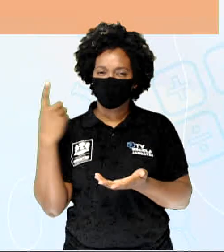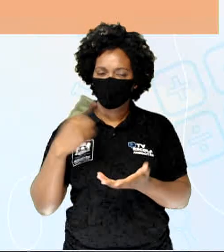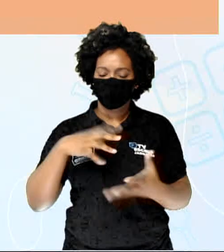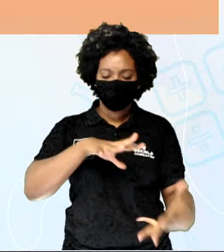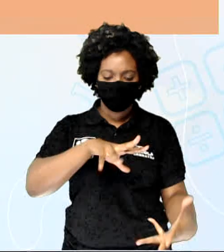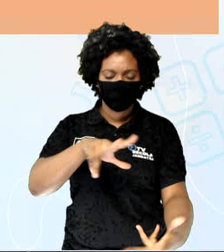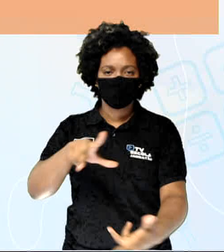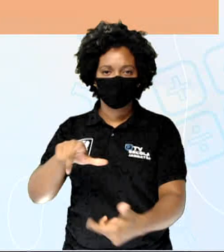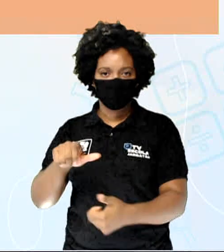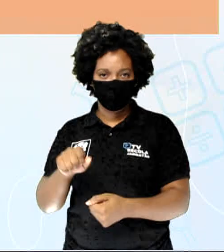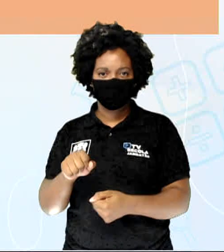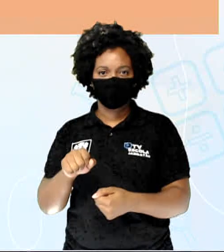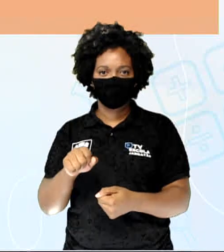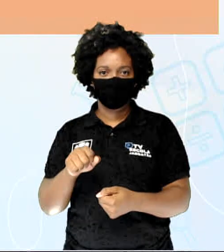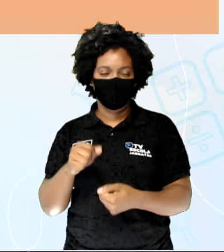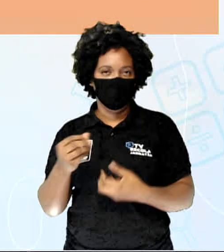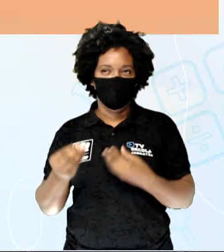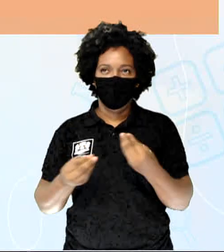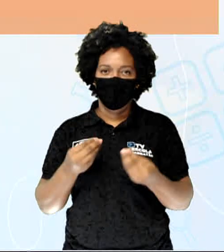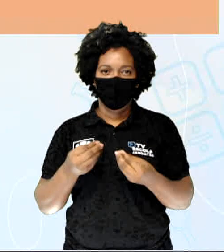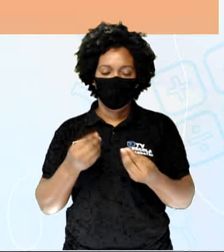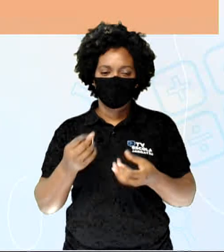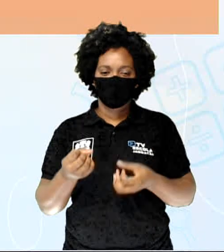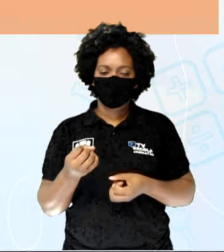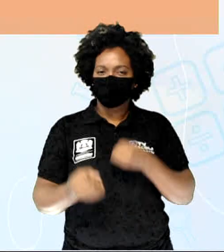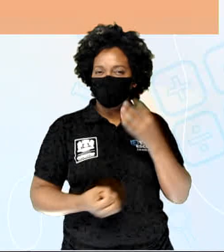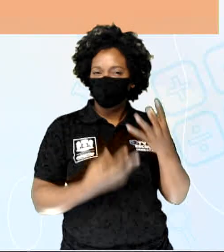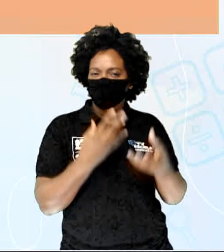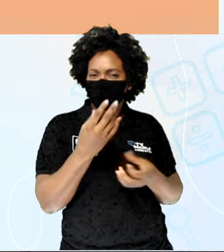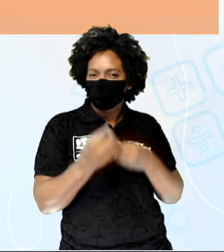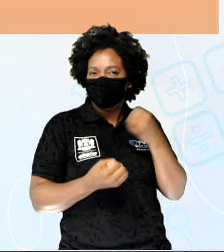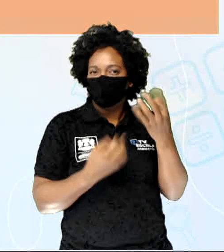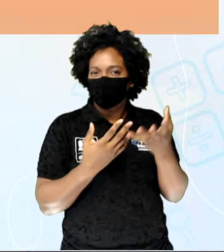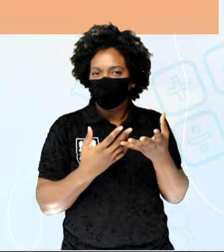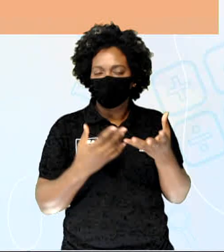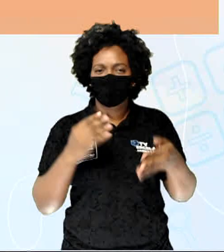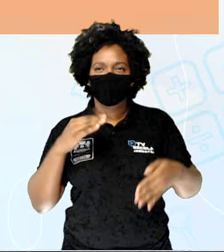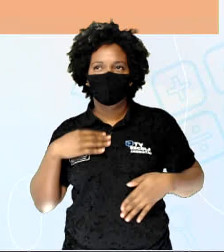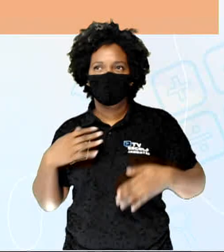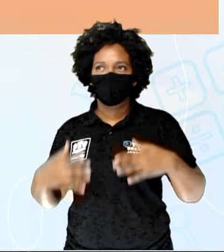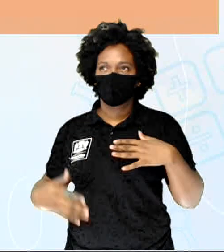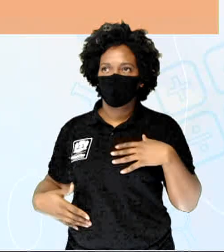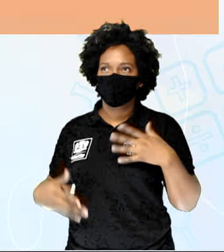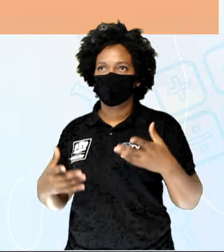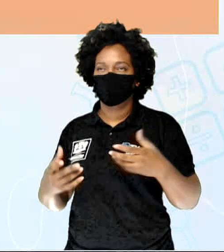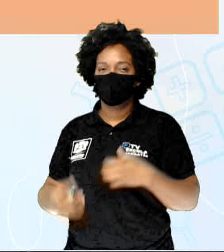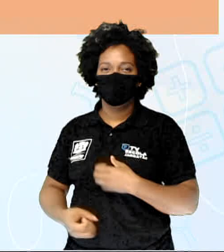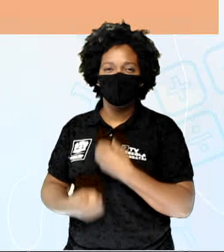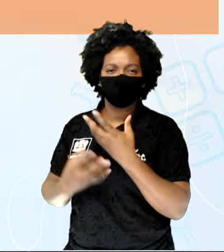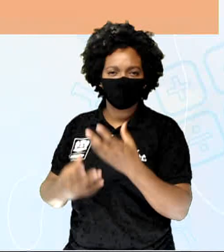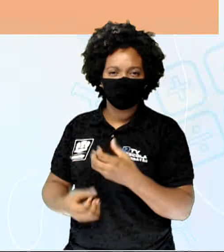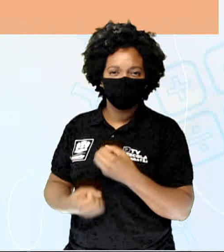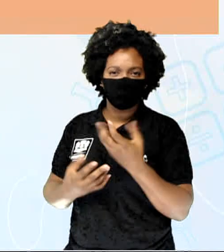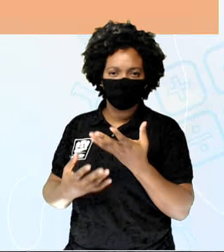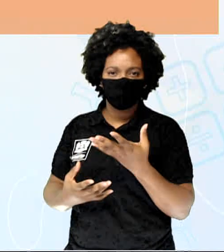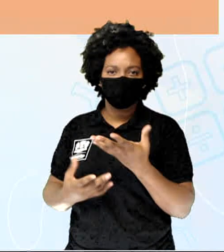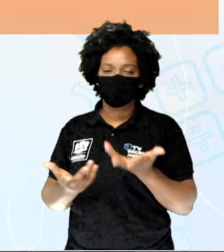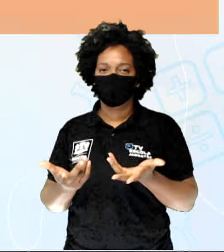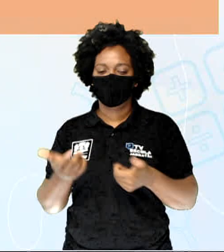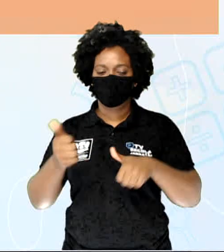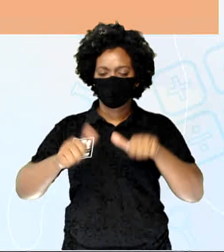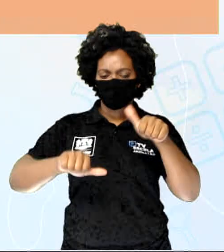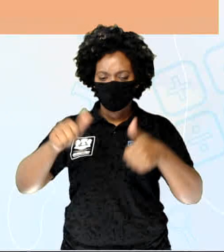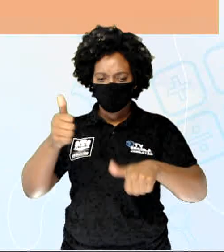mundo, de nossos modos de expressão e de nossas maneiras de exprimir nossa qualidade